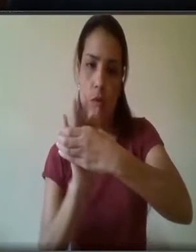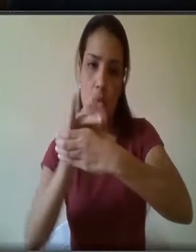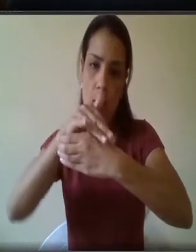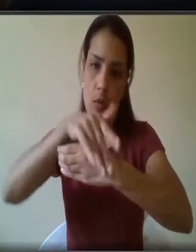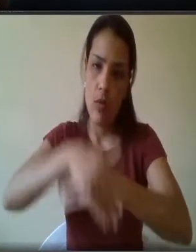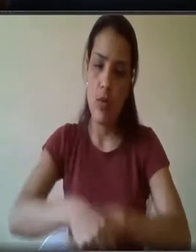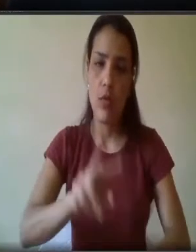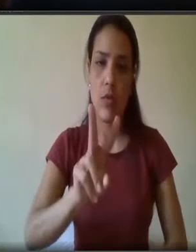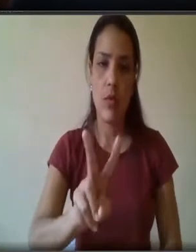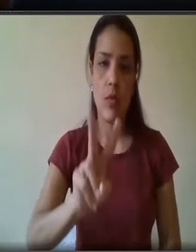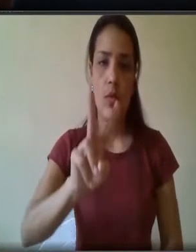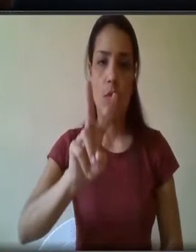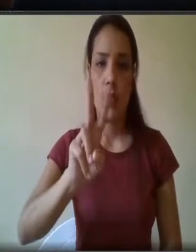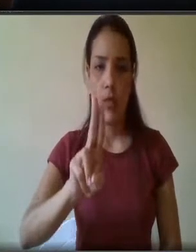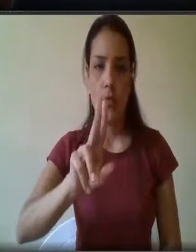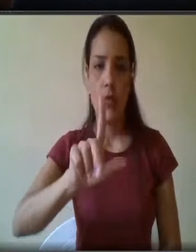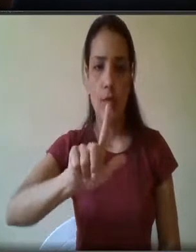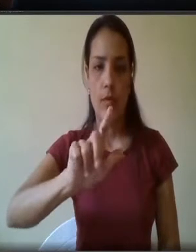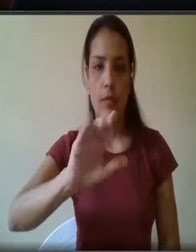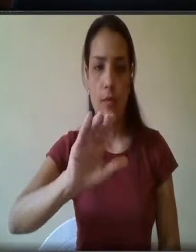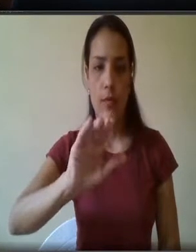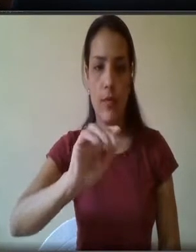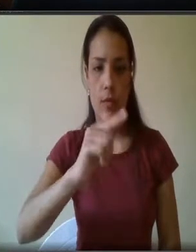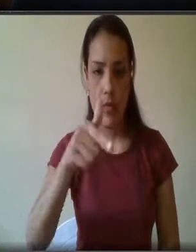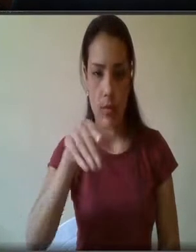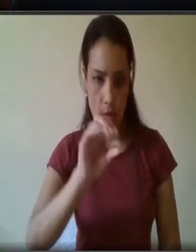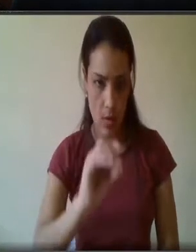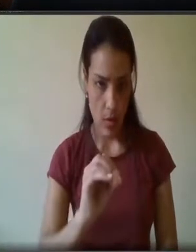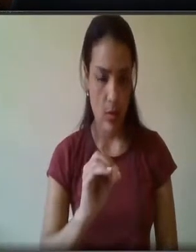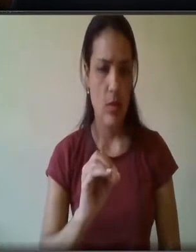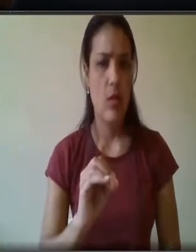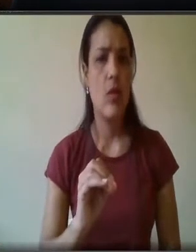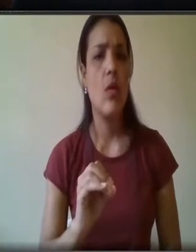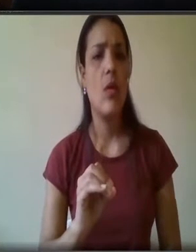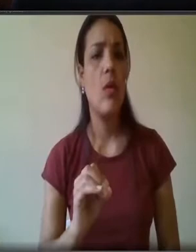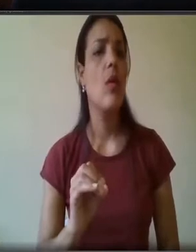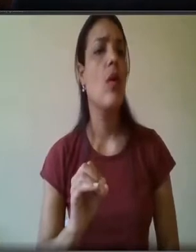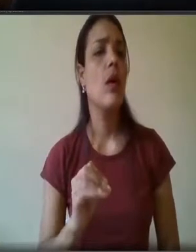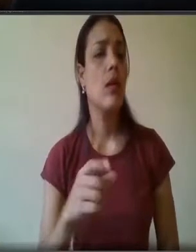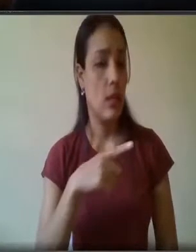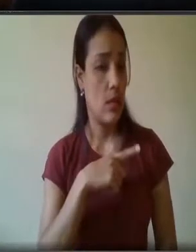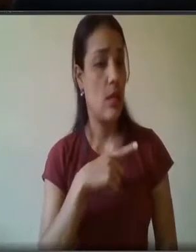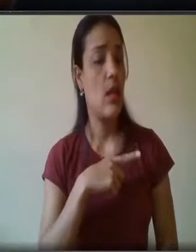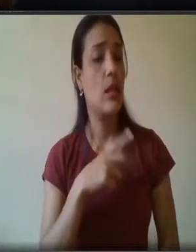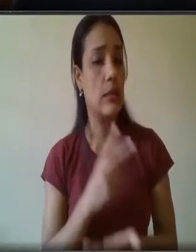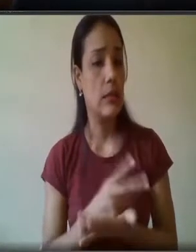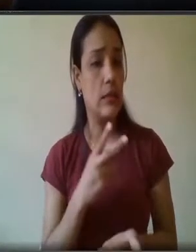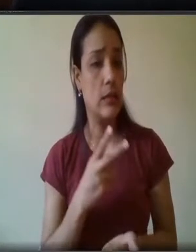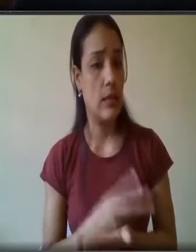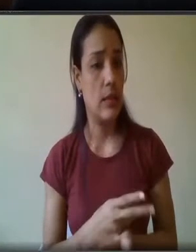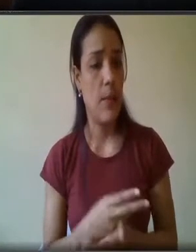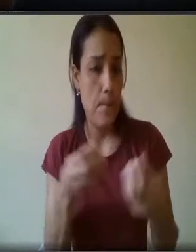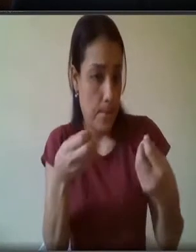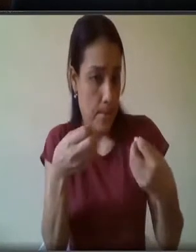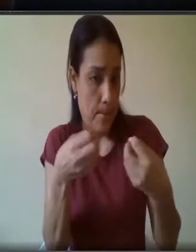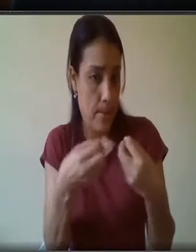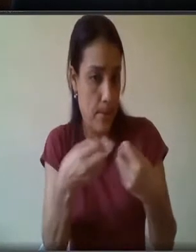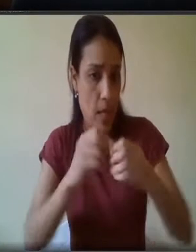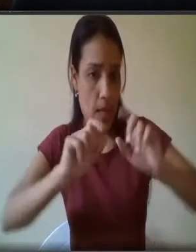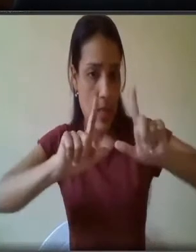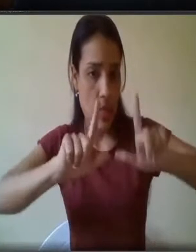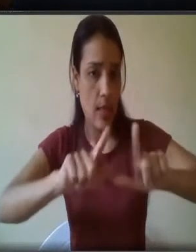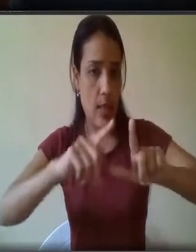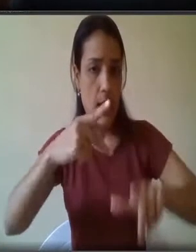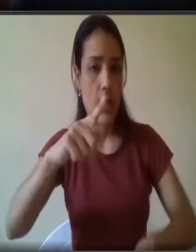Vejam que esses vulcões, eles geralmente estão nas proximidades de uma placa tectônica. Por